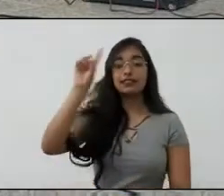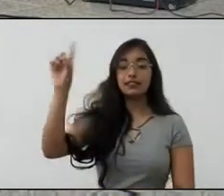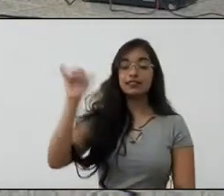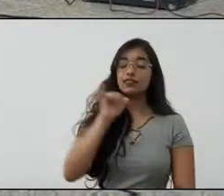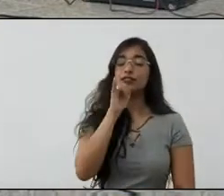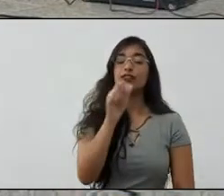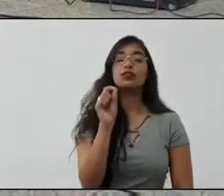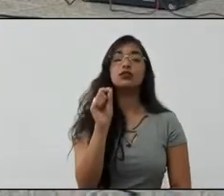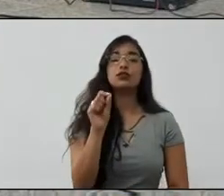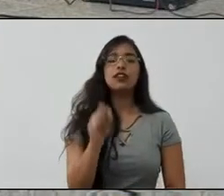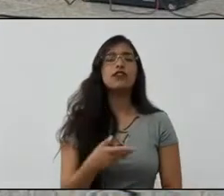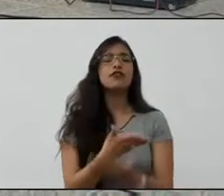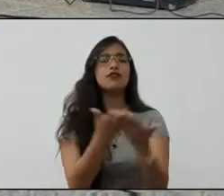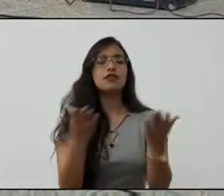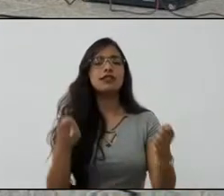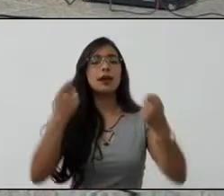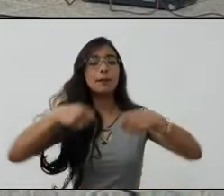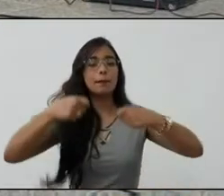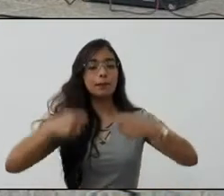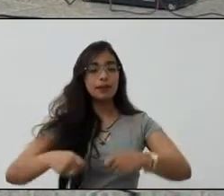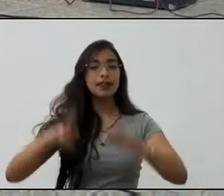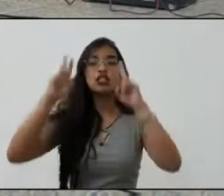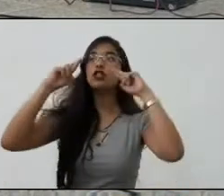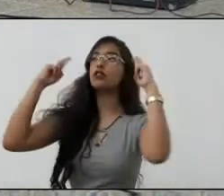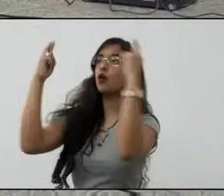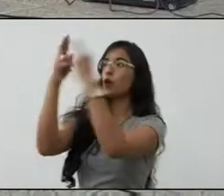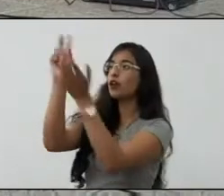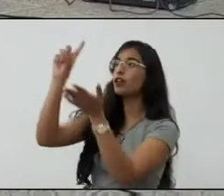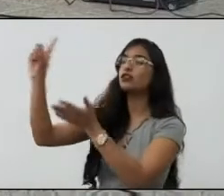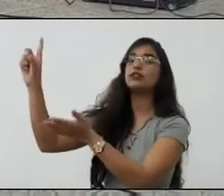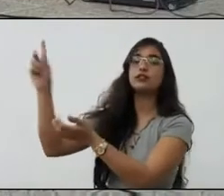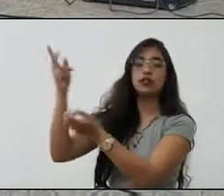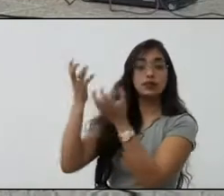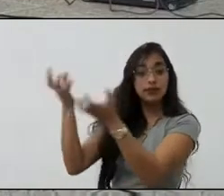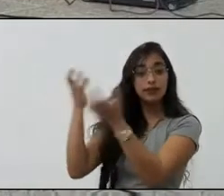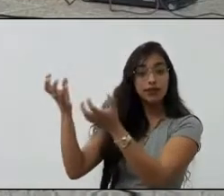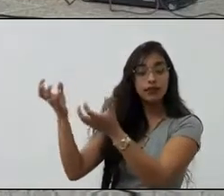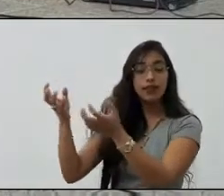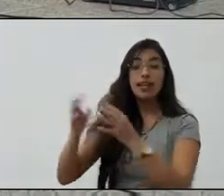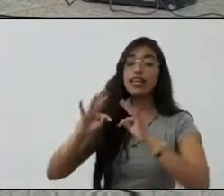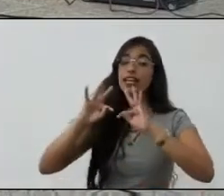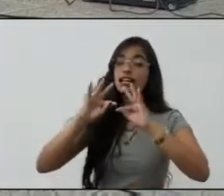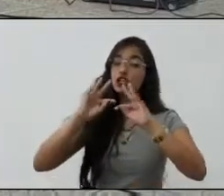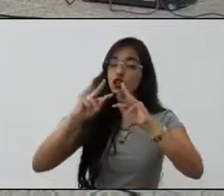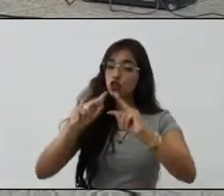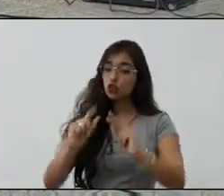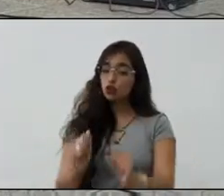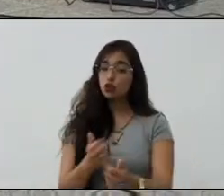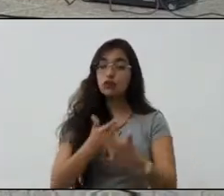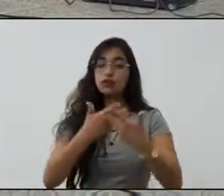primeiro o reino de Deus e a sua justiça, e todas estas coisas vos serão acrescentadas.